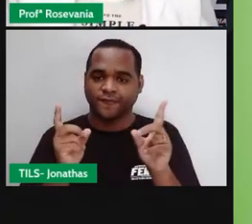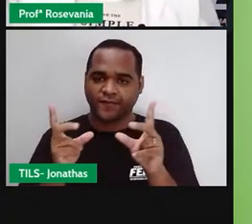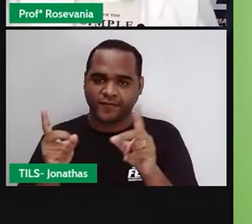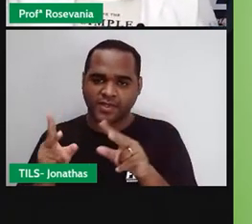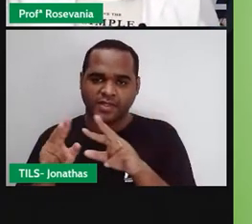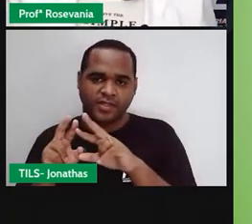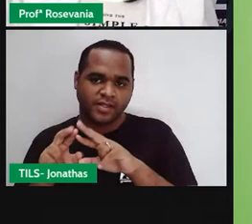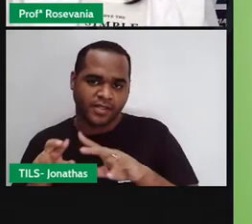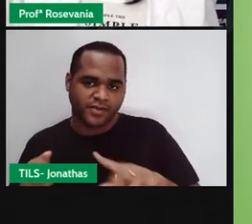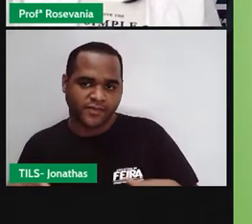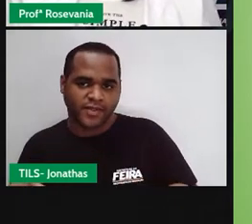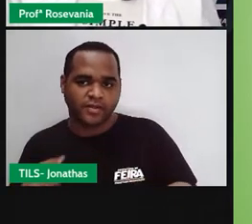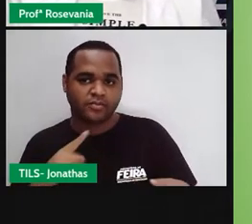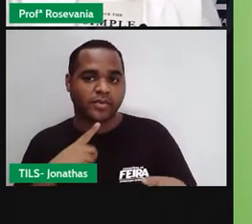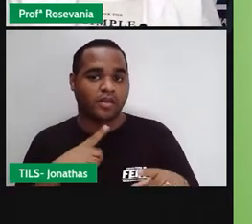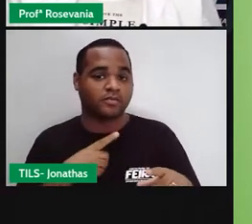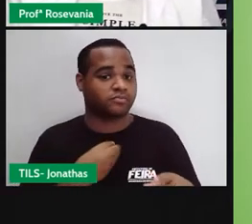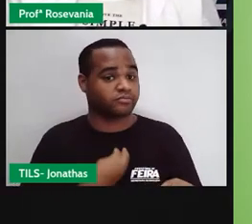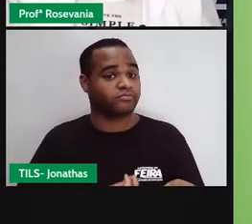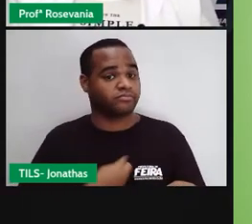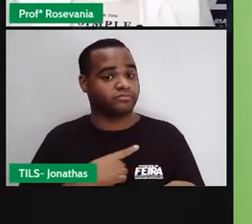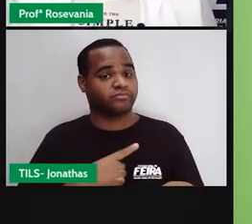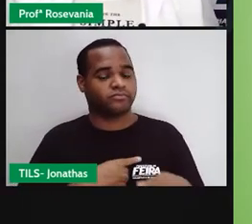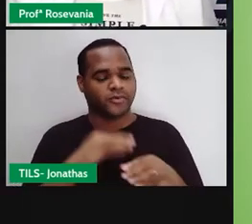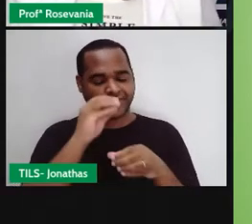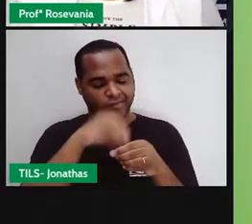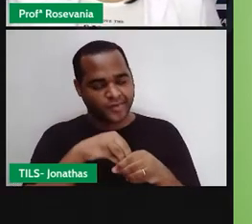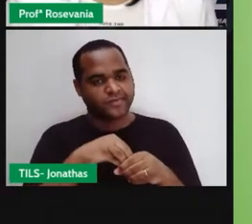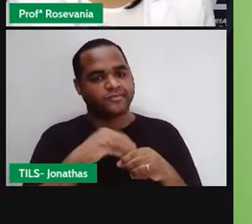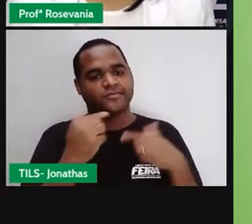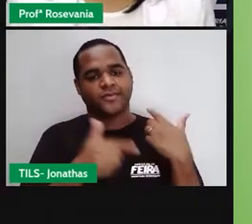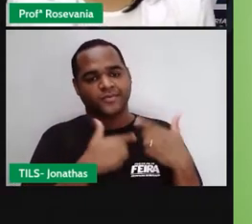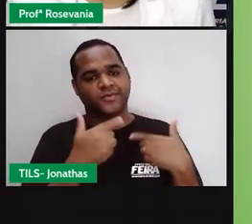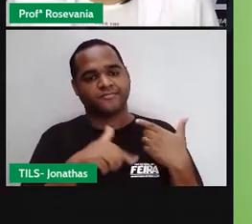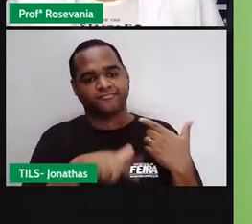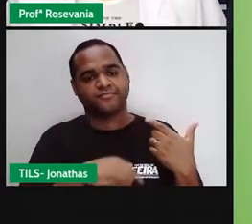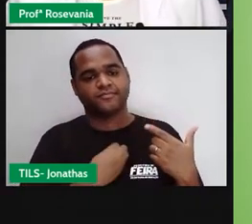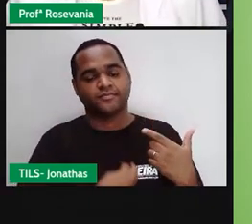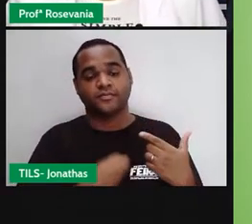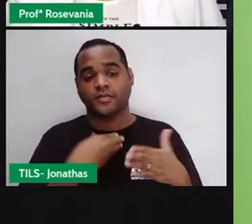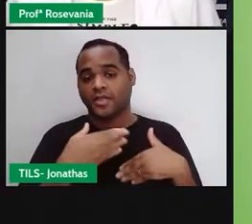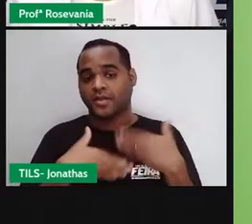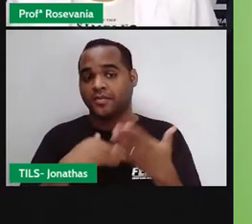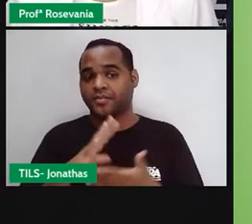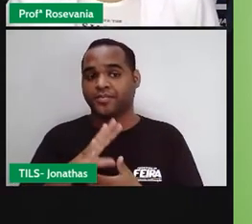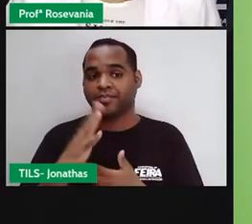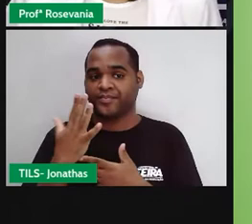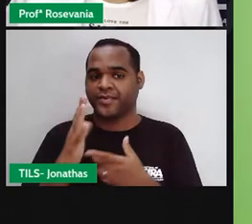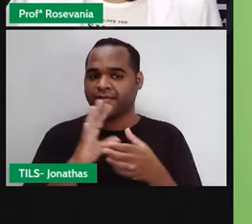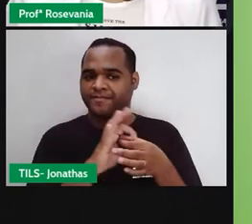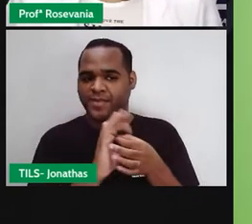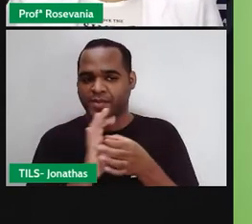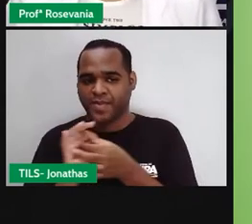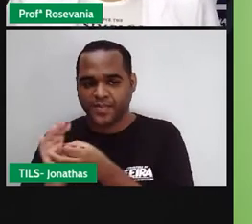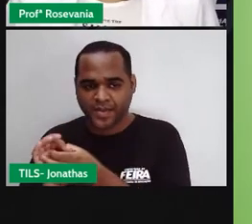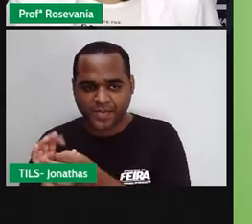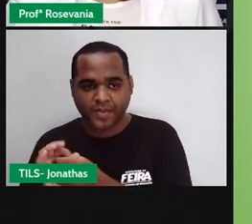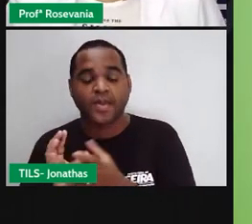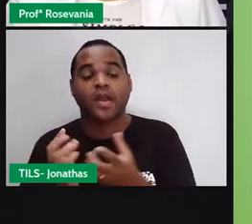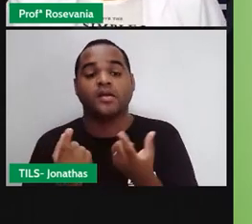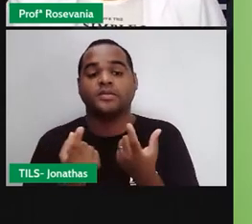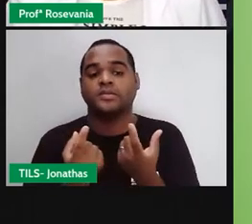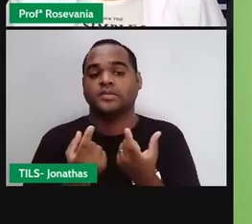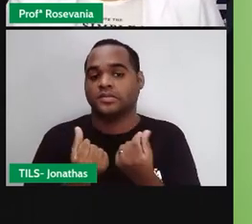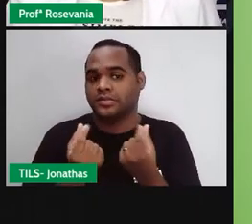novas possibilidades dentro do próprio mercado interno. E aí o que aconteceu? O que a gente chama de liberalismo econômico. O próprio